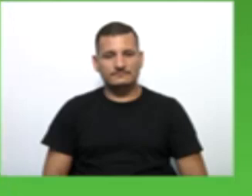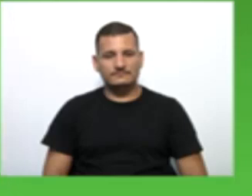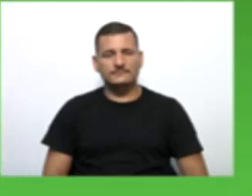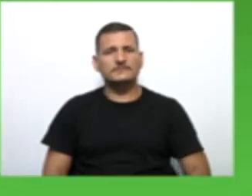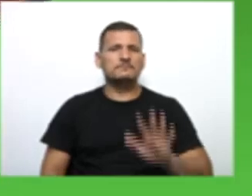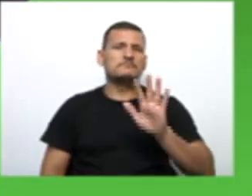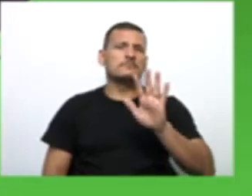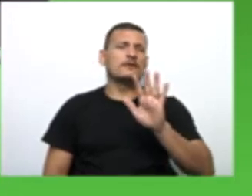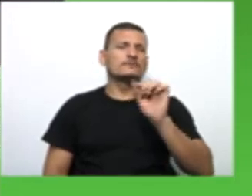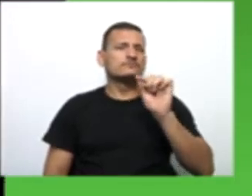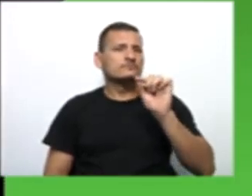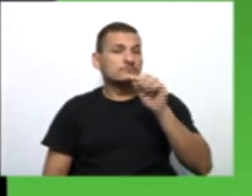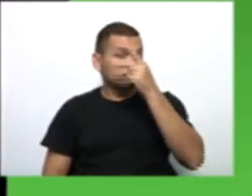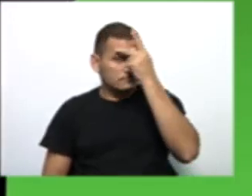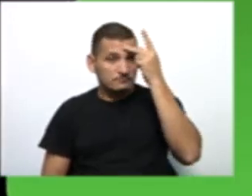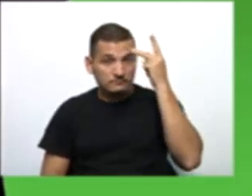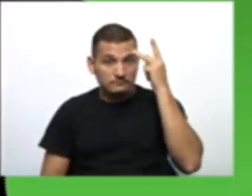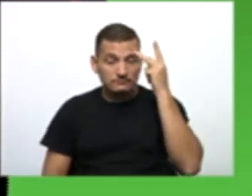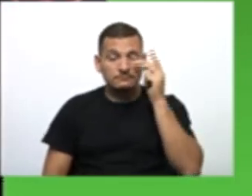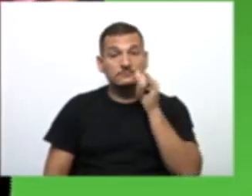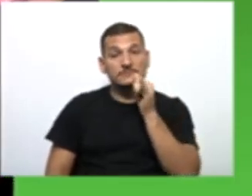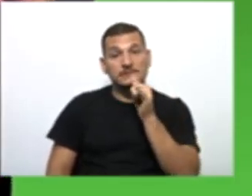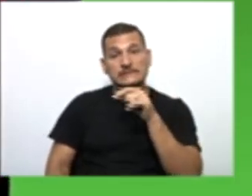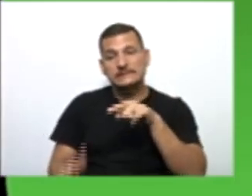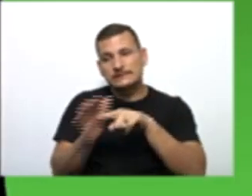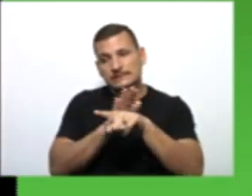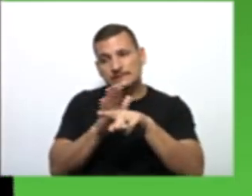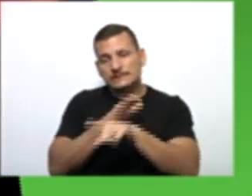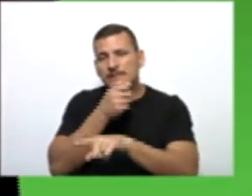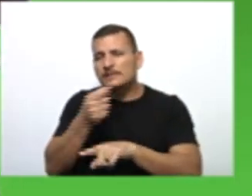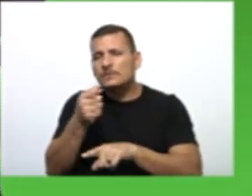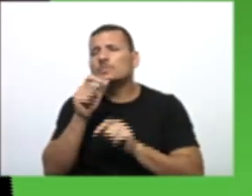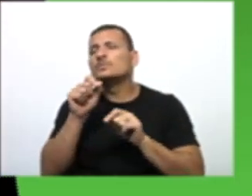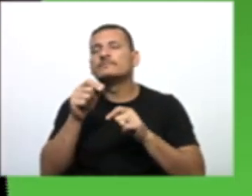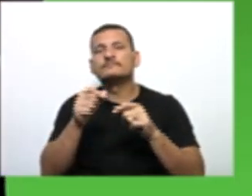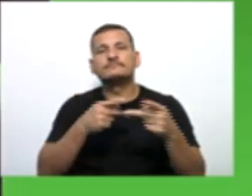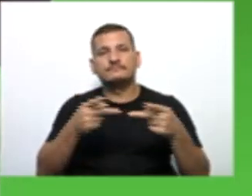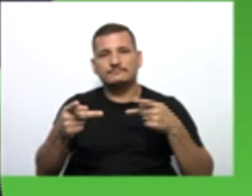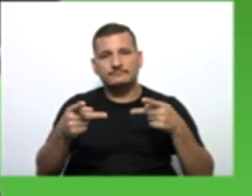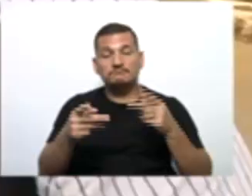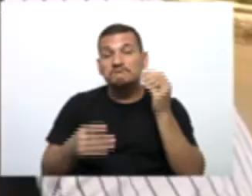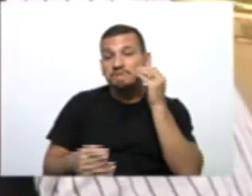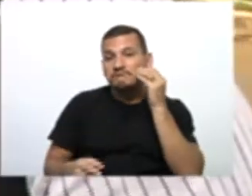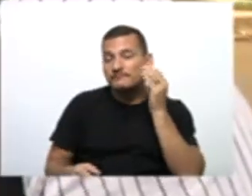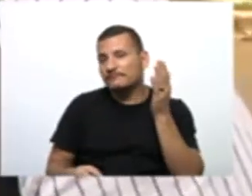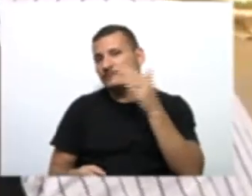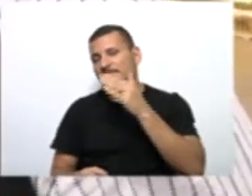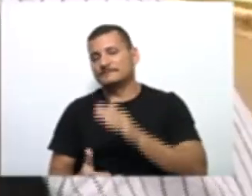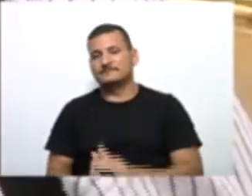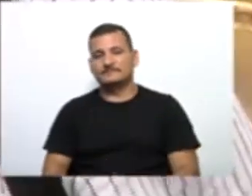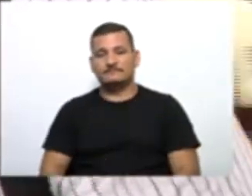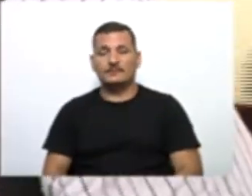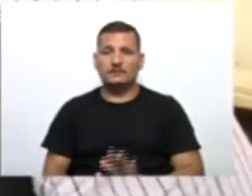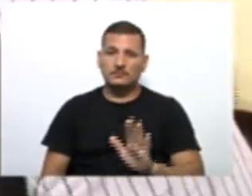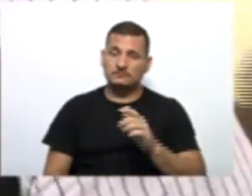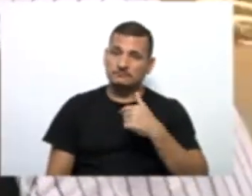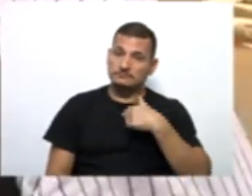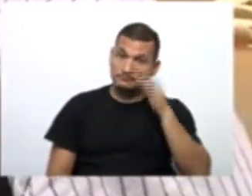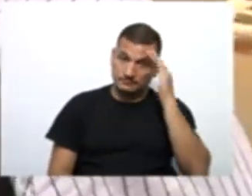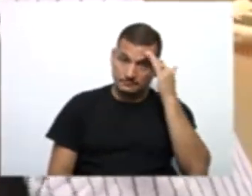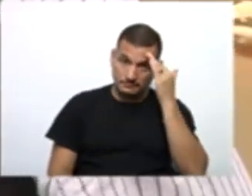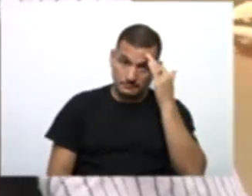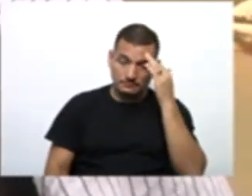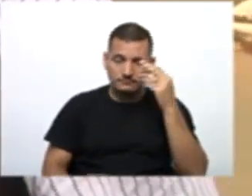Mas o que será que as pessoas responderiam se perguntássemos o que é projeto? Vamos conferir agora? Olha, no meu entender, meu